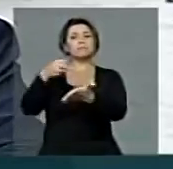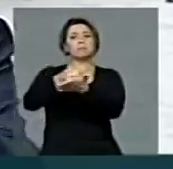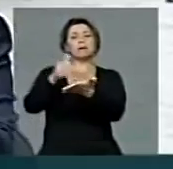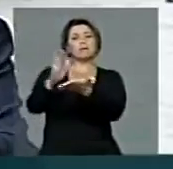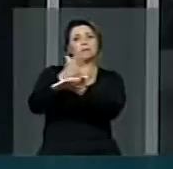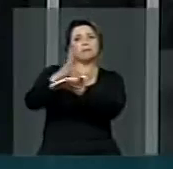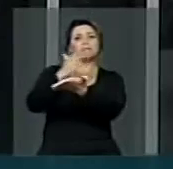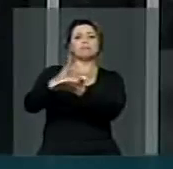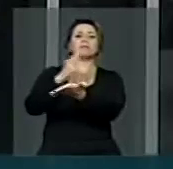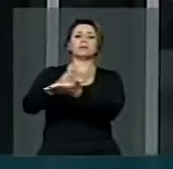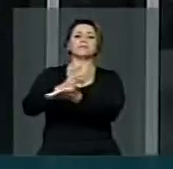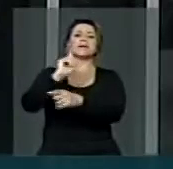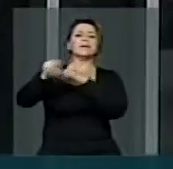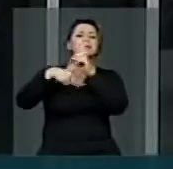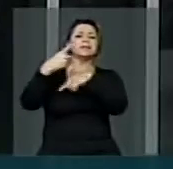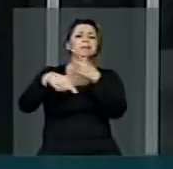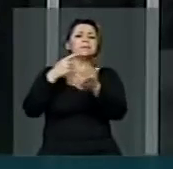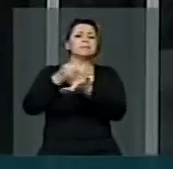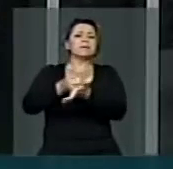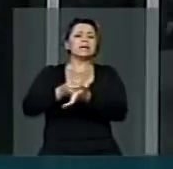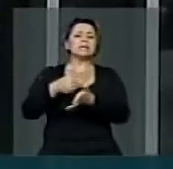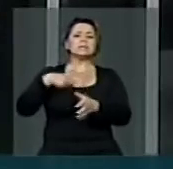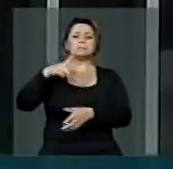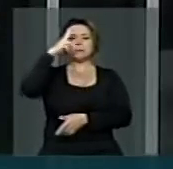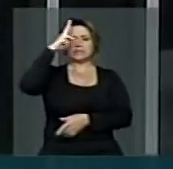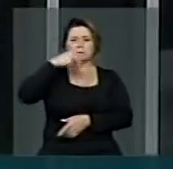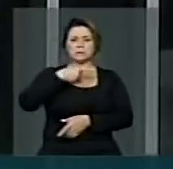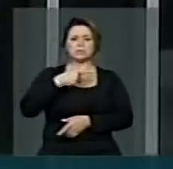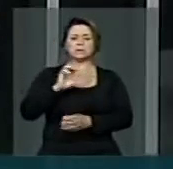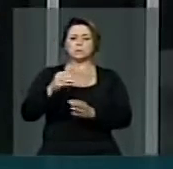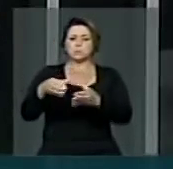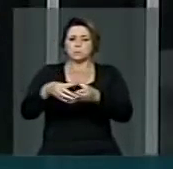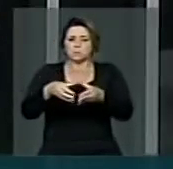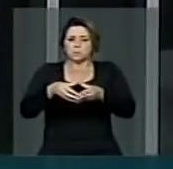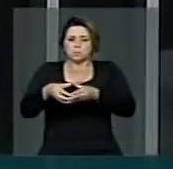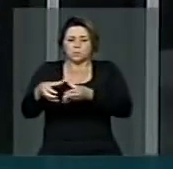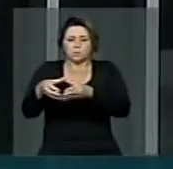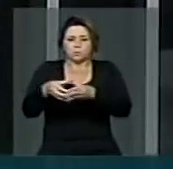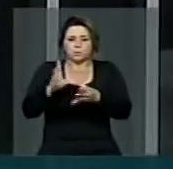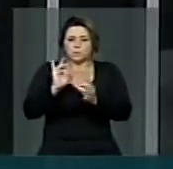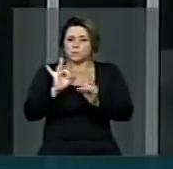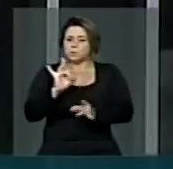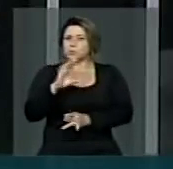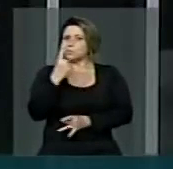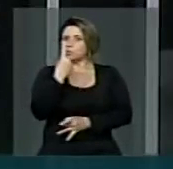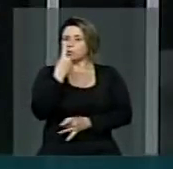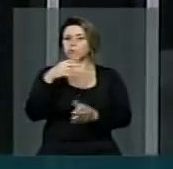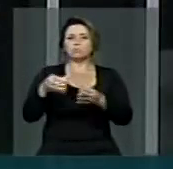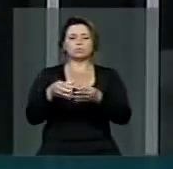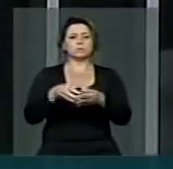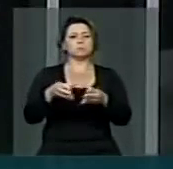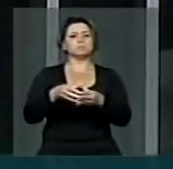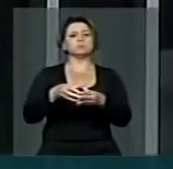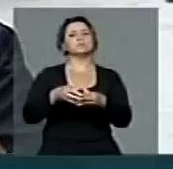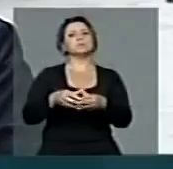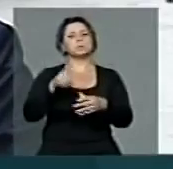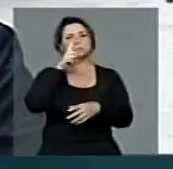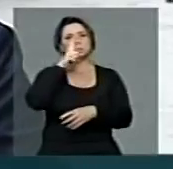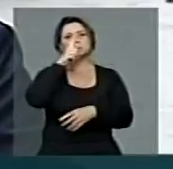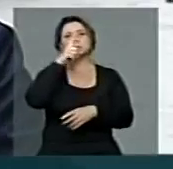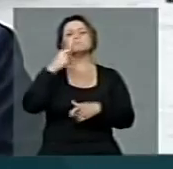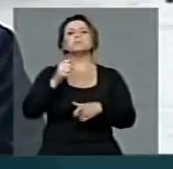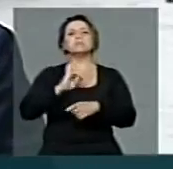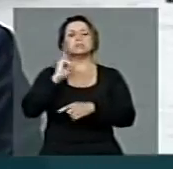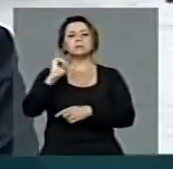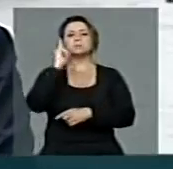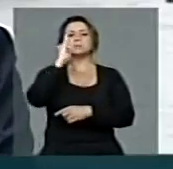da aquisição para não levar ao monopólio e essa homogeneização tão perigosa numa área tão importante para manter a